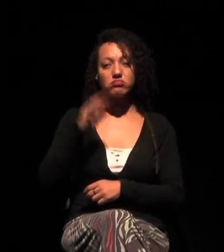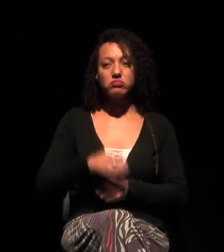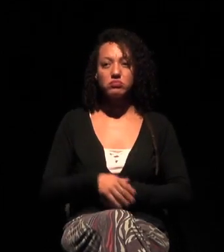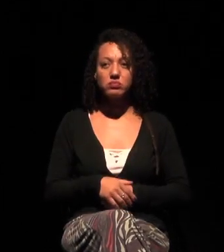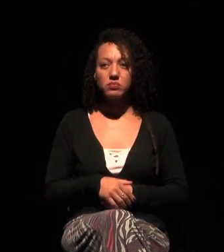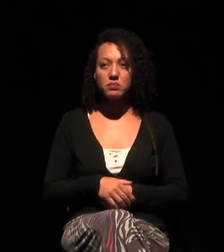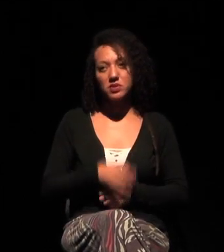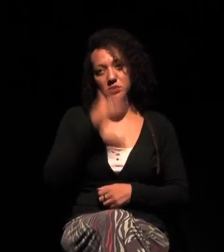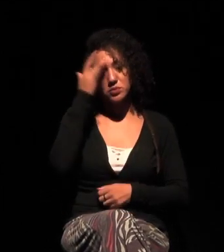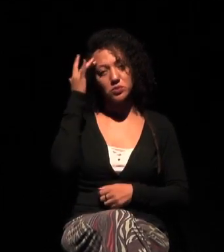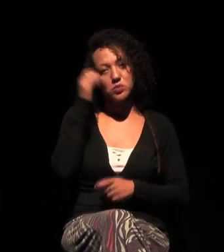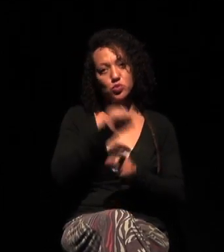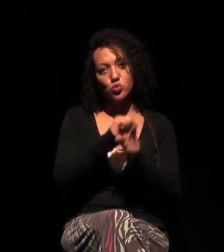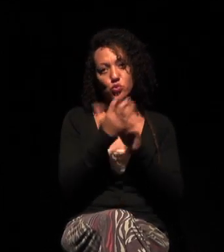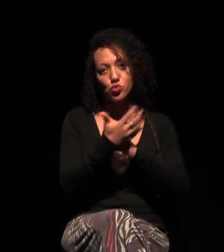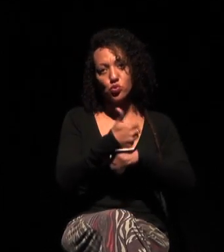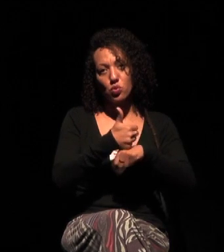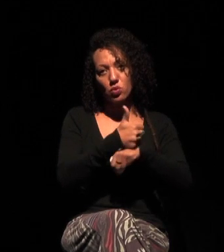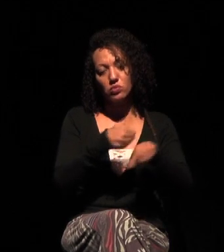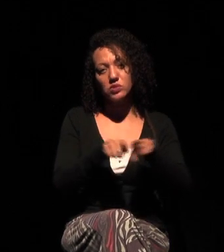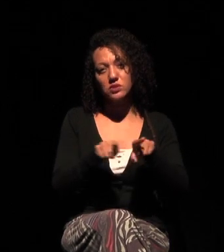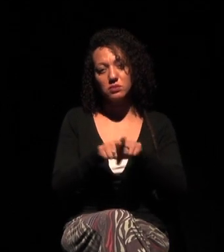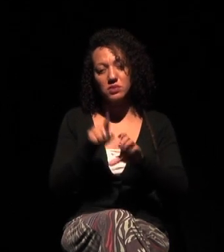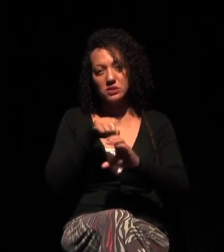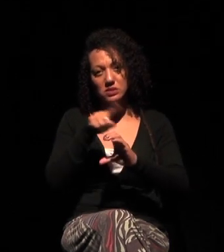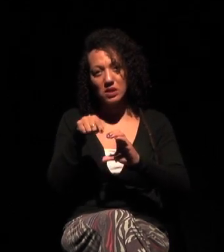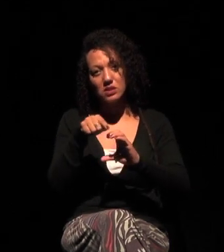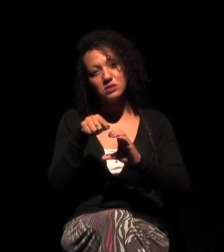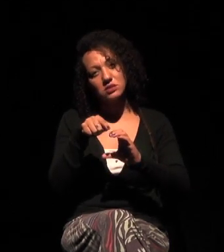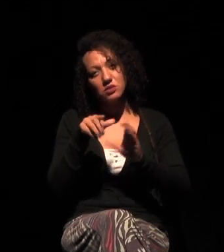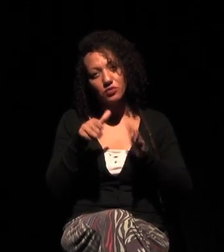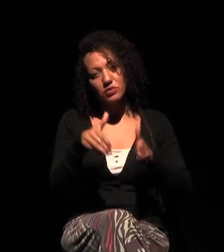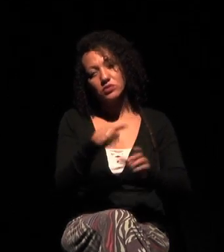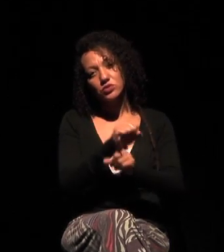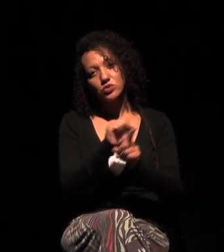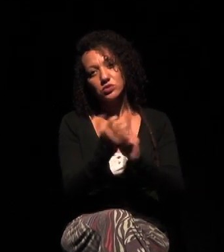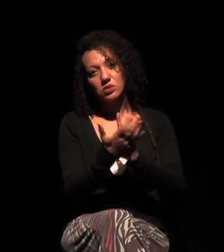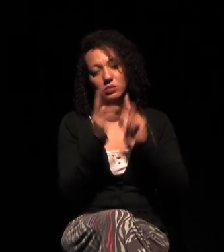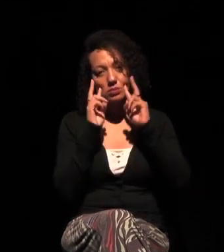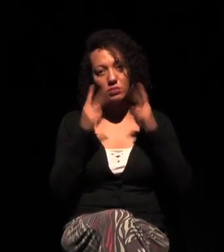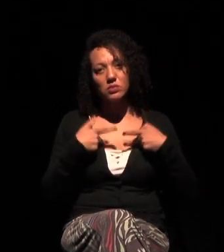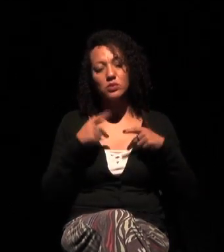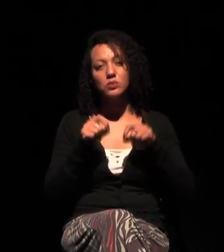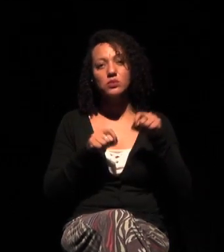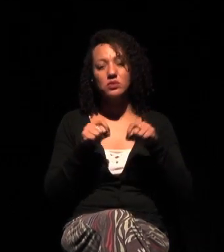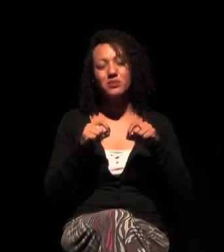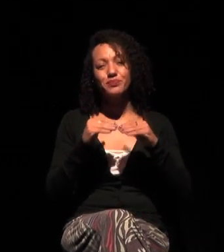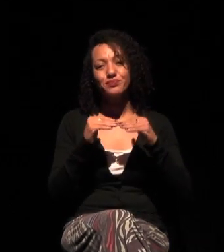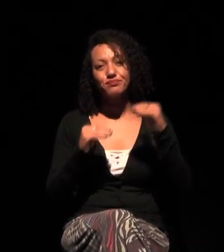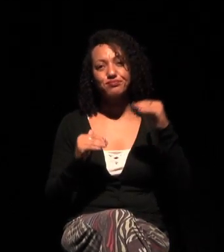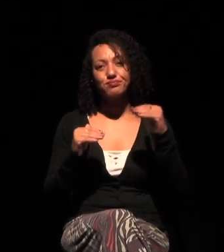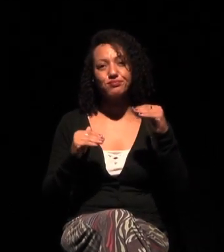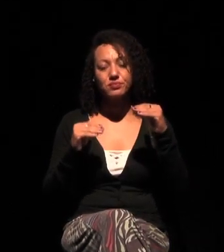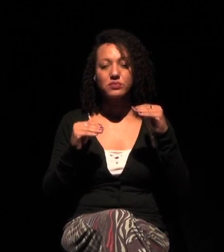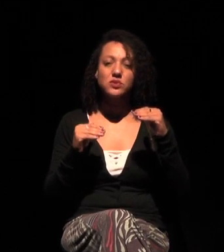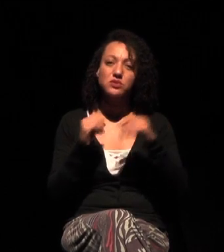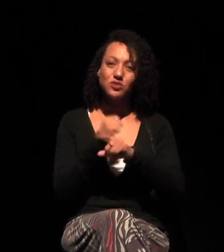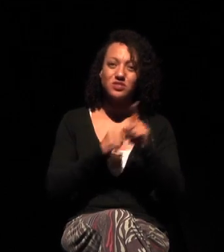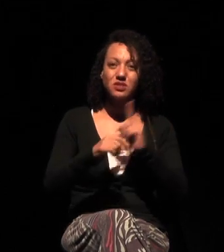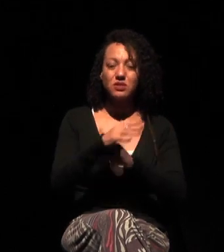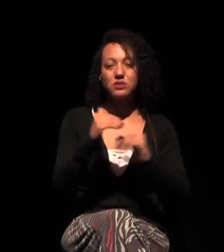jogos e muitos outros é é cientistas sociais e humanos a questão das desigualdades sociais e aquilo que nós